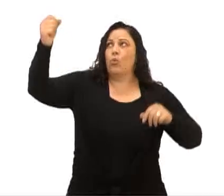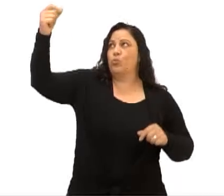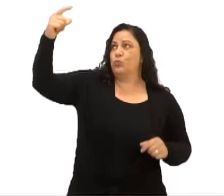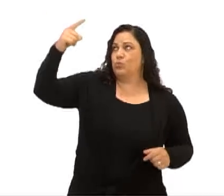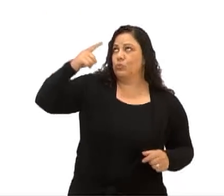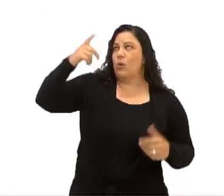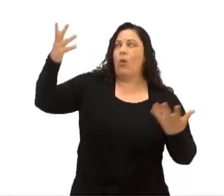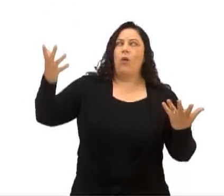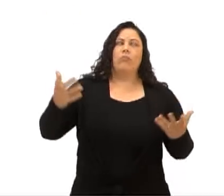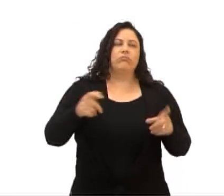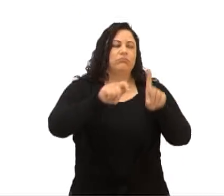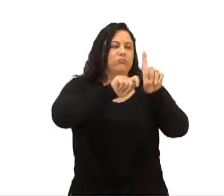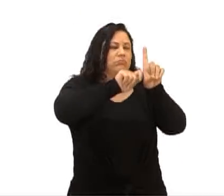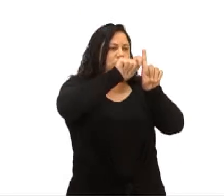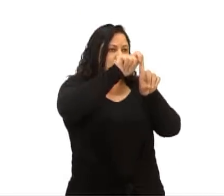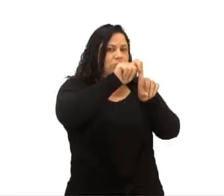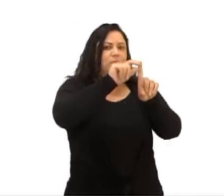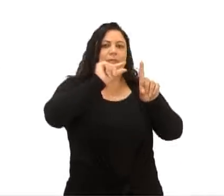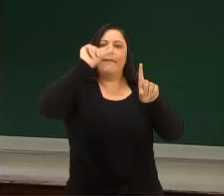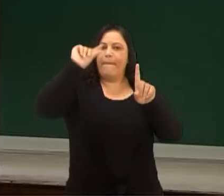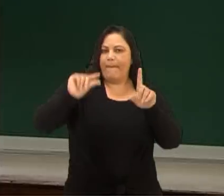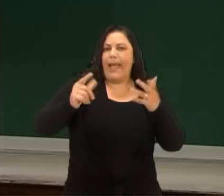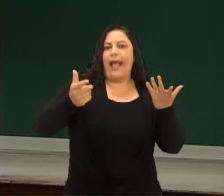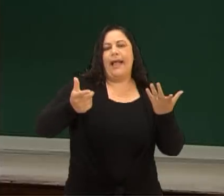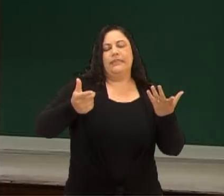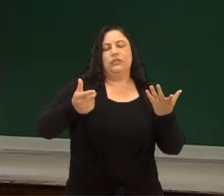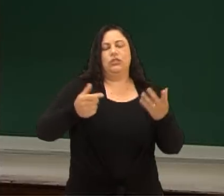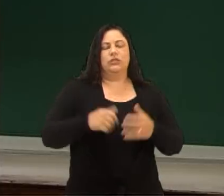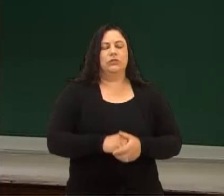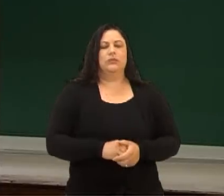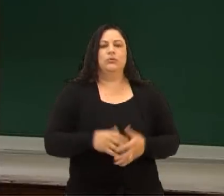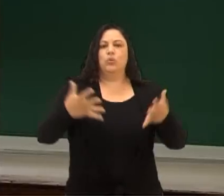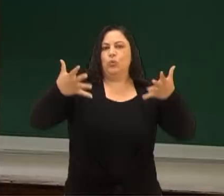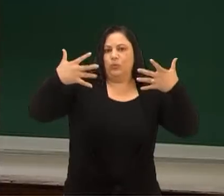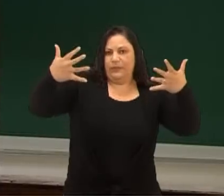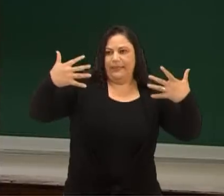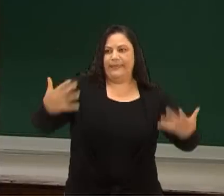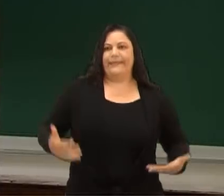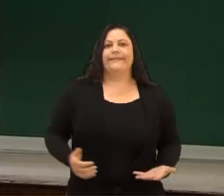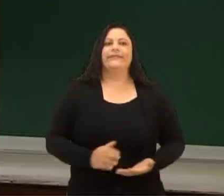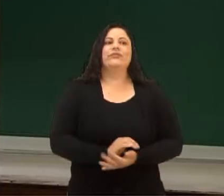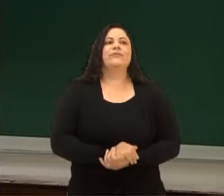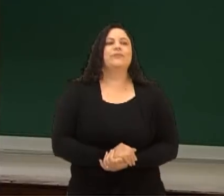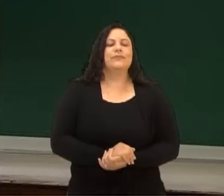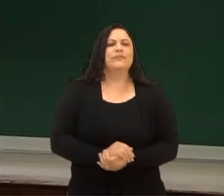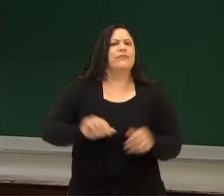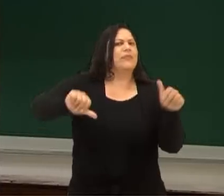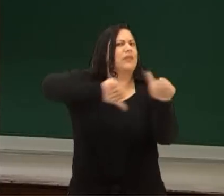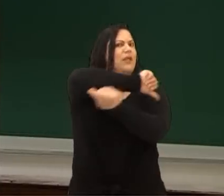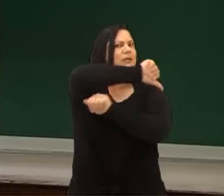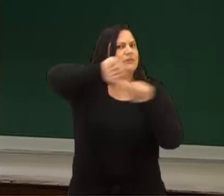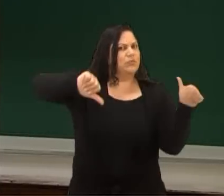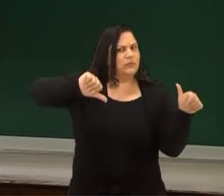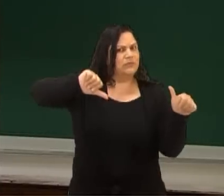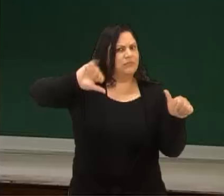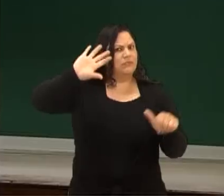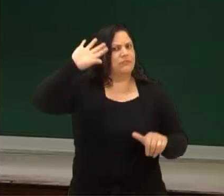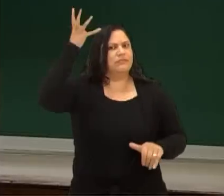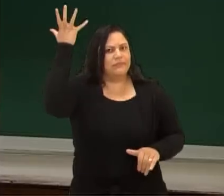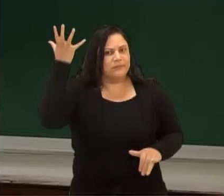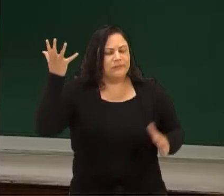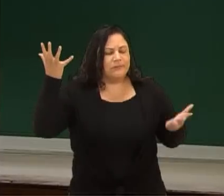as temperaturas mínimas, as temperaturas máximas. E essas mudanças que ocorrem no tempo,